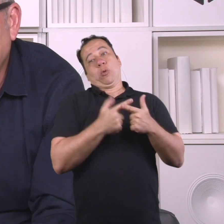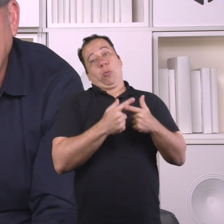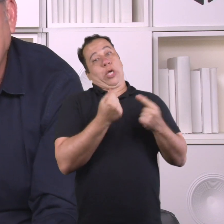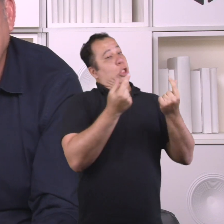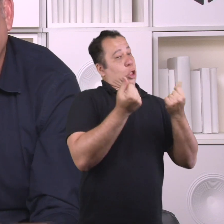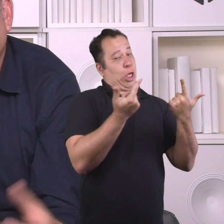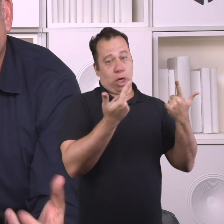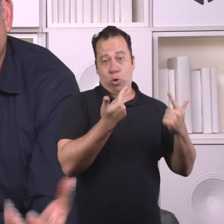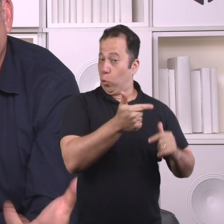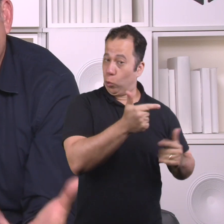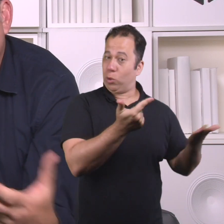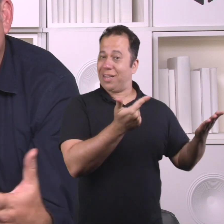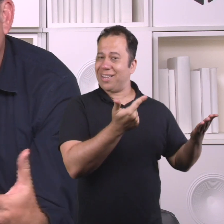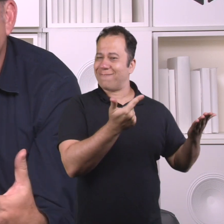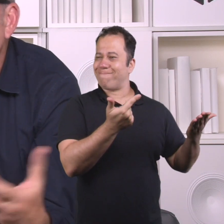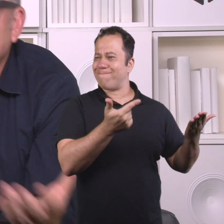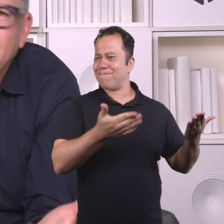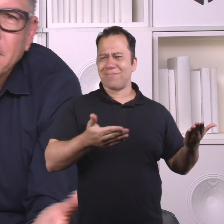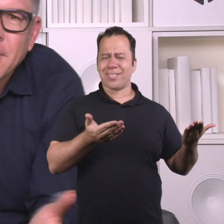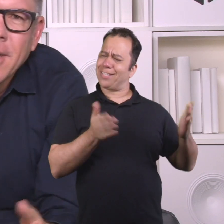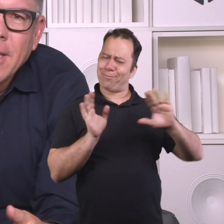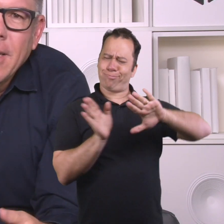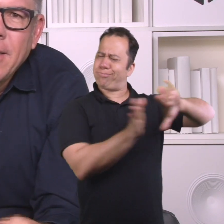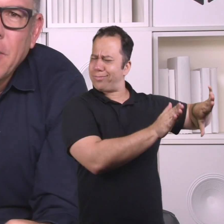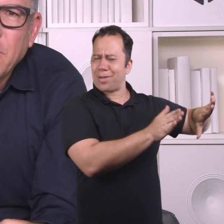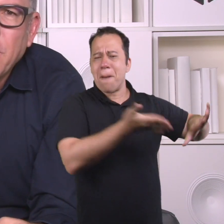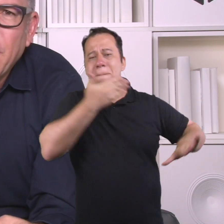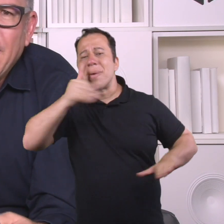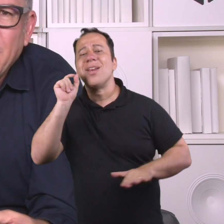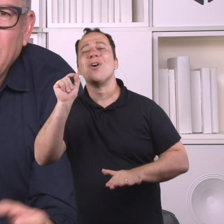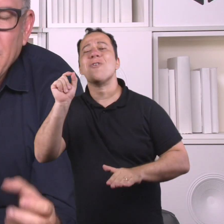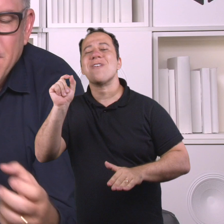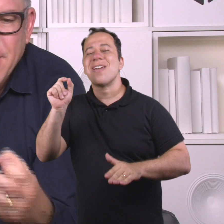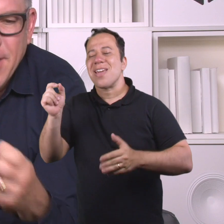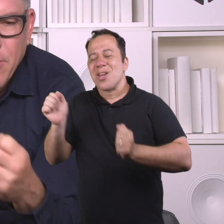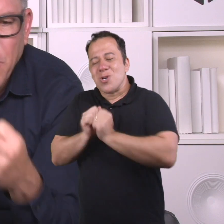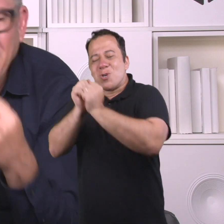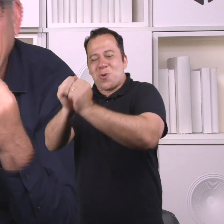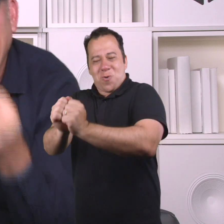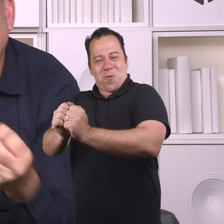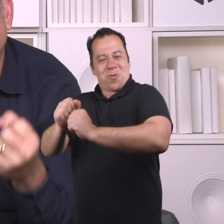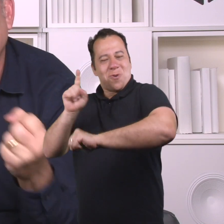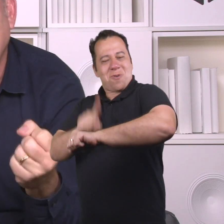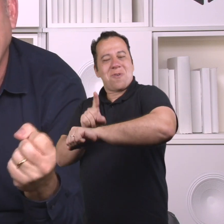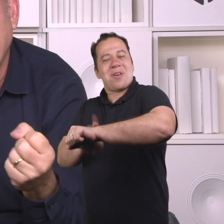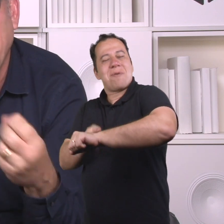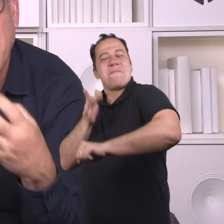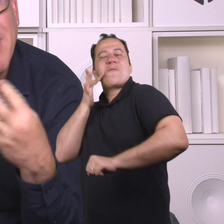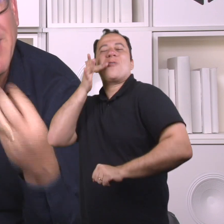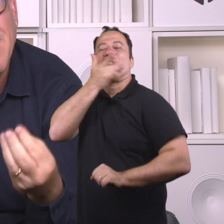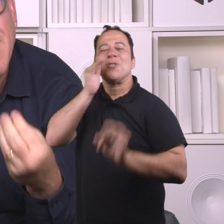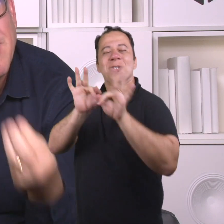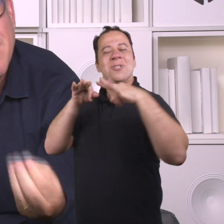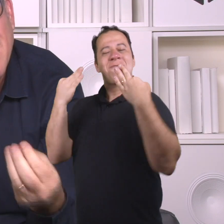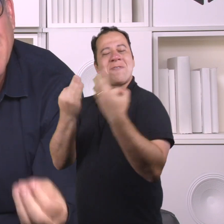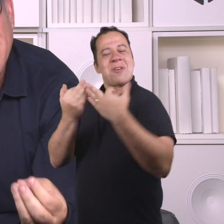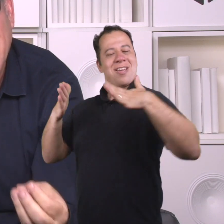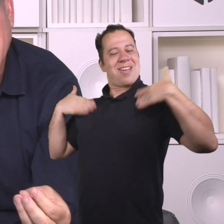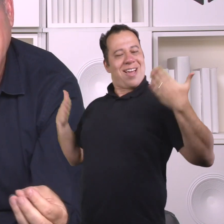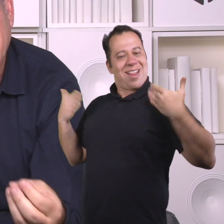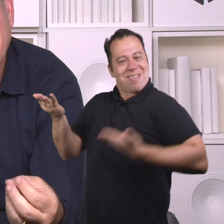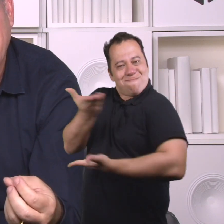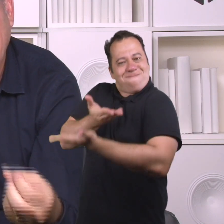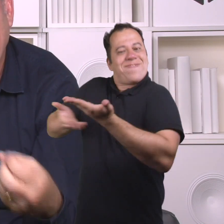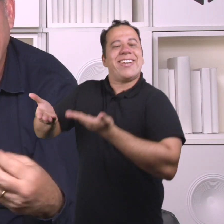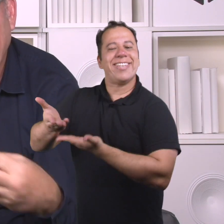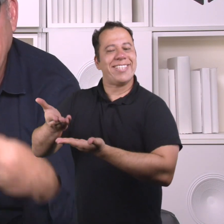não tem comparação. Então, quando a gente é dominado pelo dinheiro, pela mentalidade de